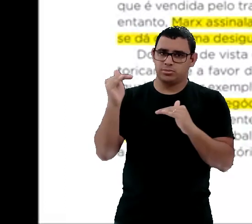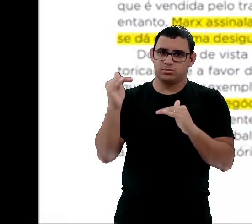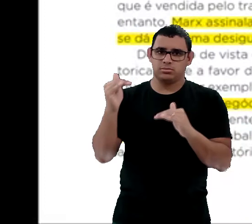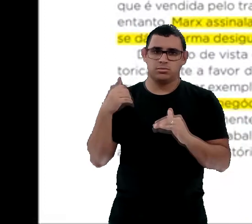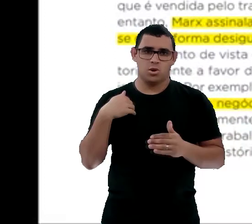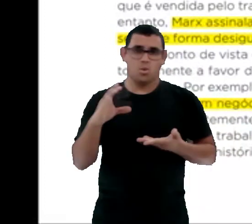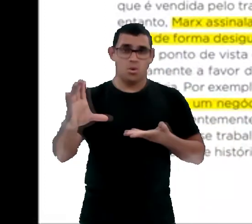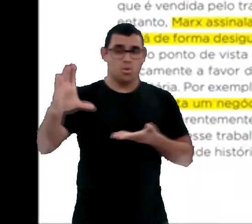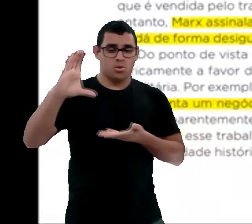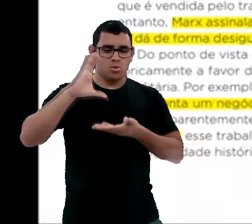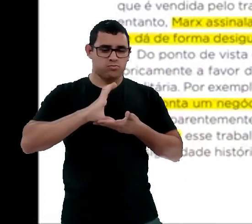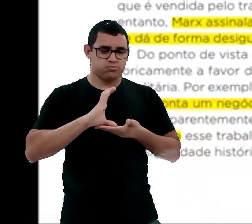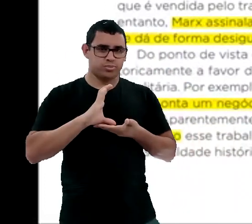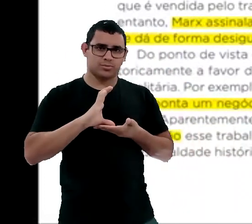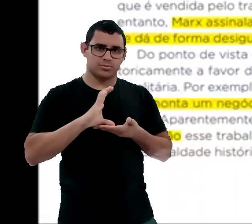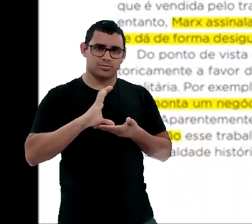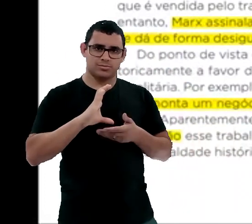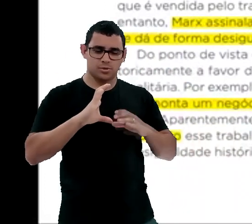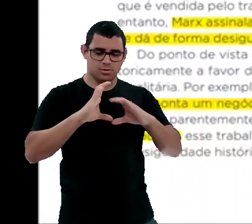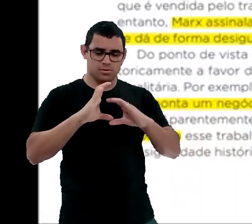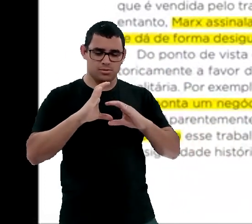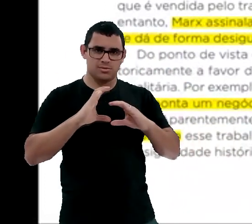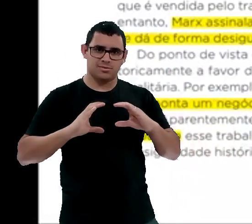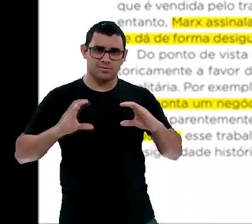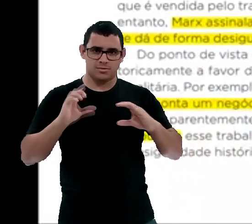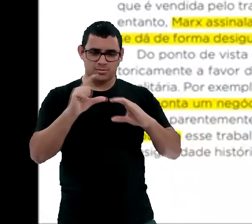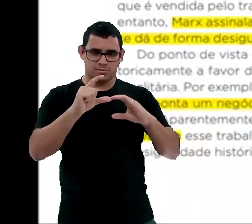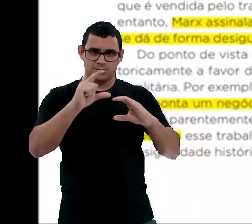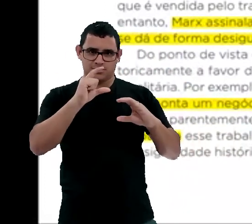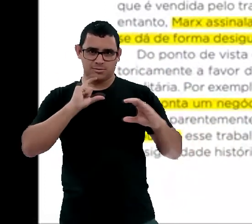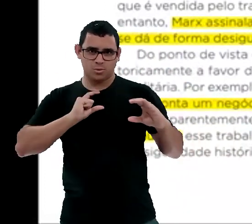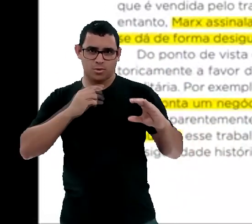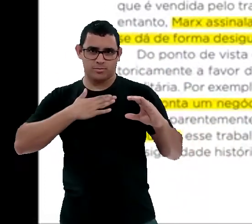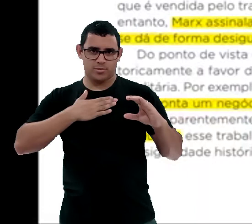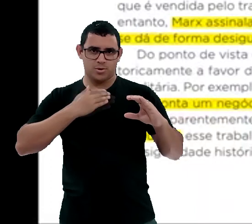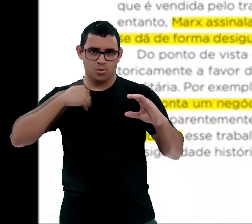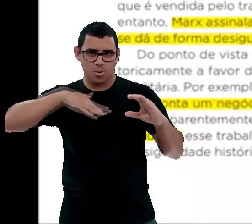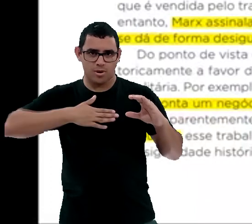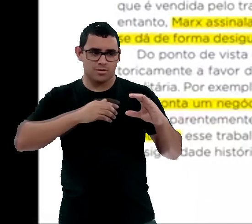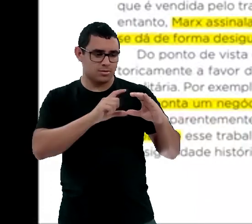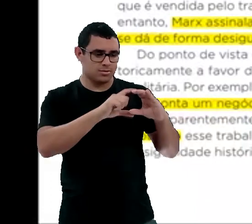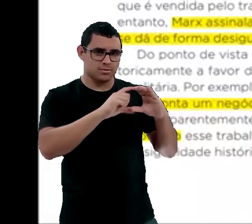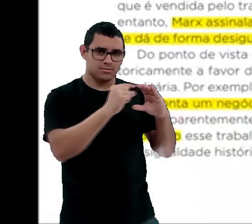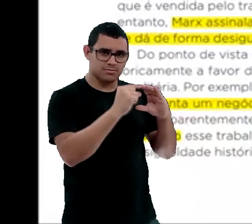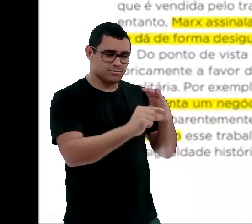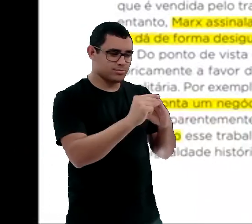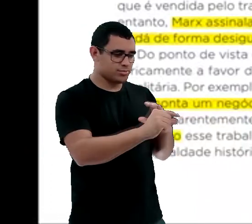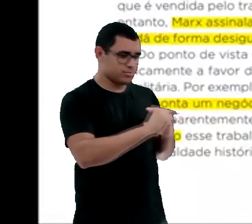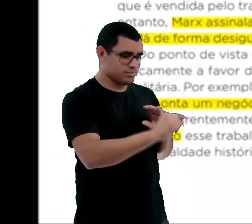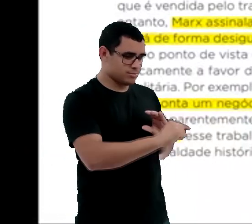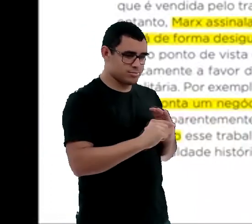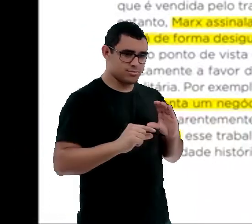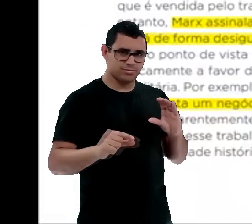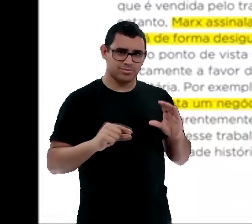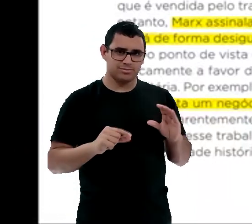trabalho pelo dinheiro, apesar de aparentar igualdade, na prática se dá de forma desigual.